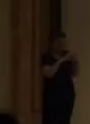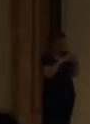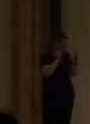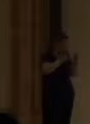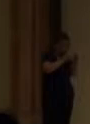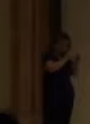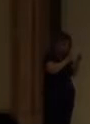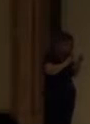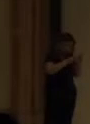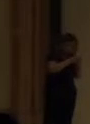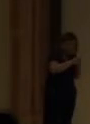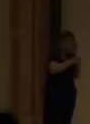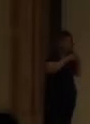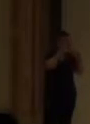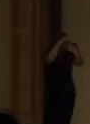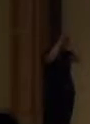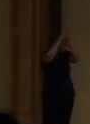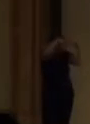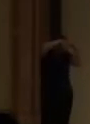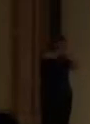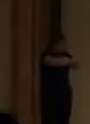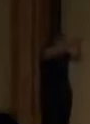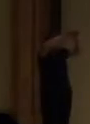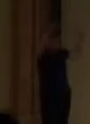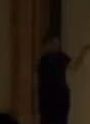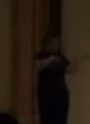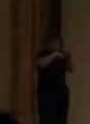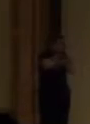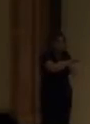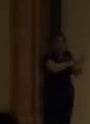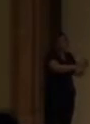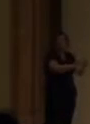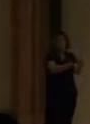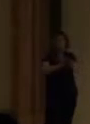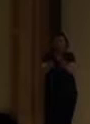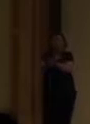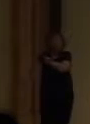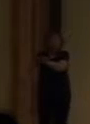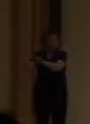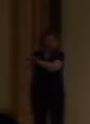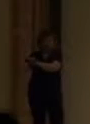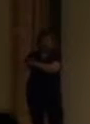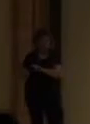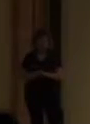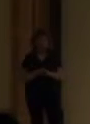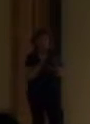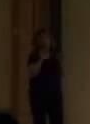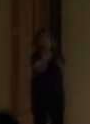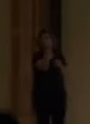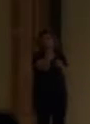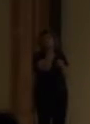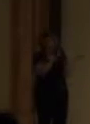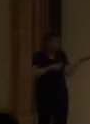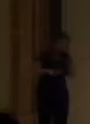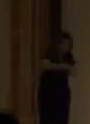toda essa fervilhante indústria faz e caracteriza a economia colonial e acaba por deixar uma